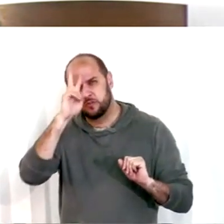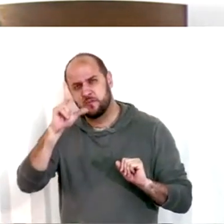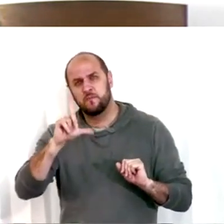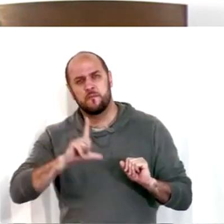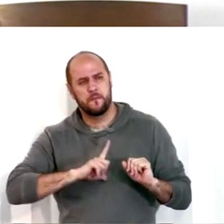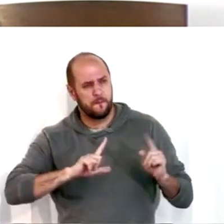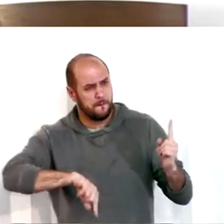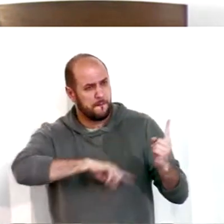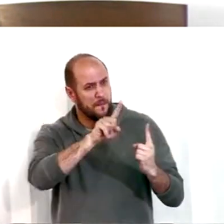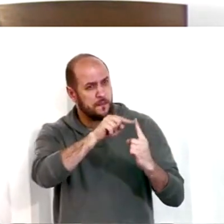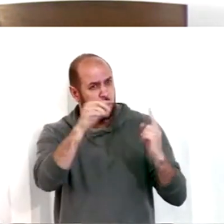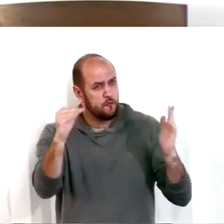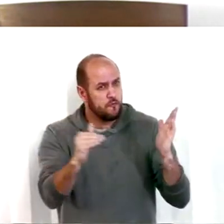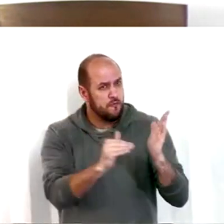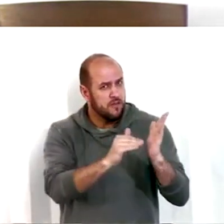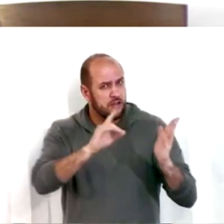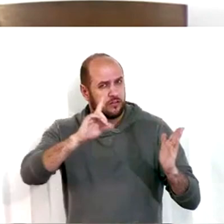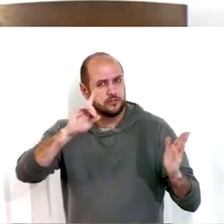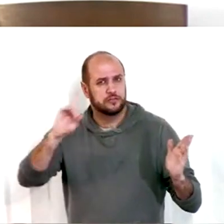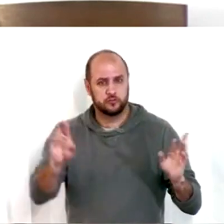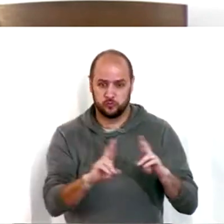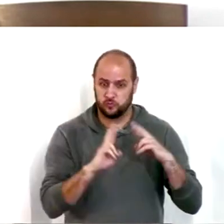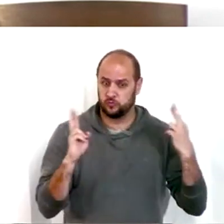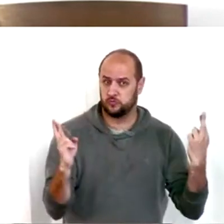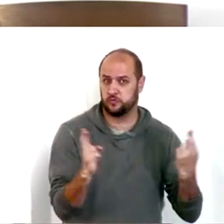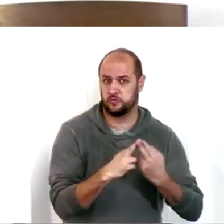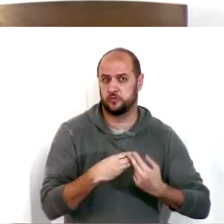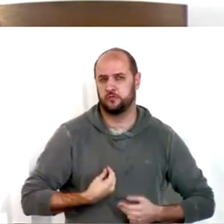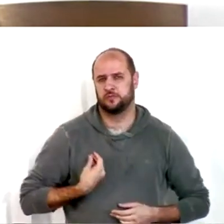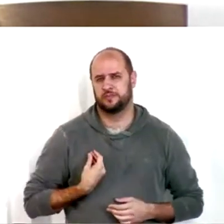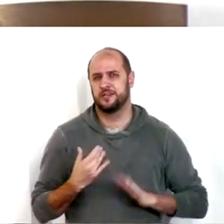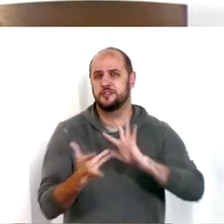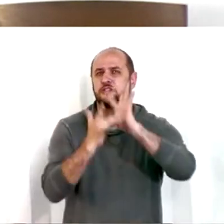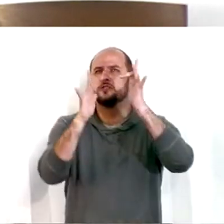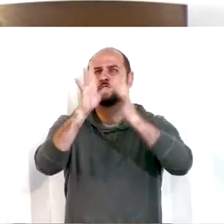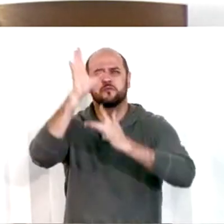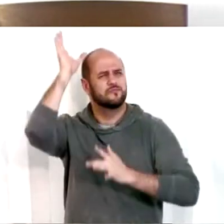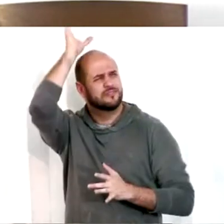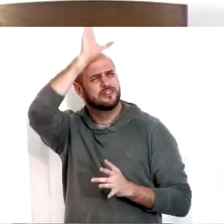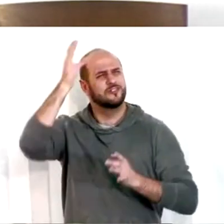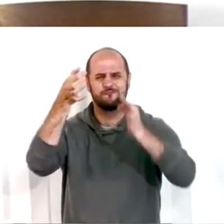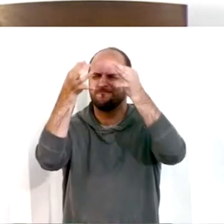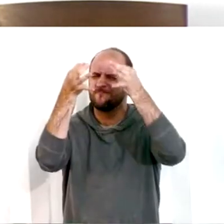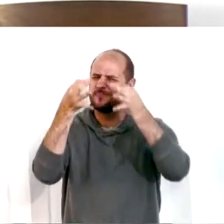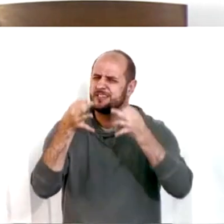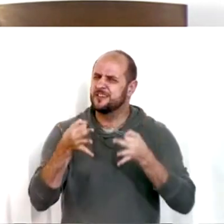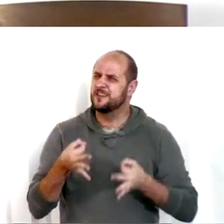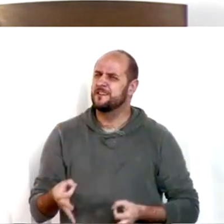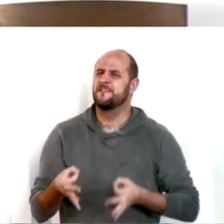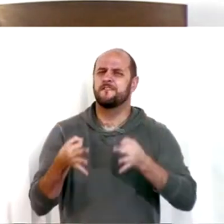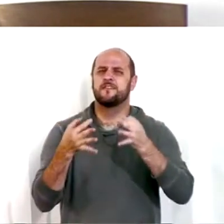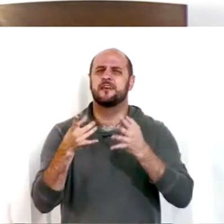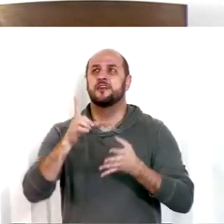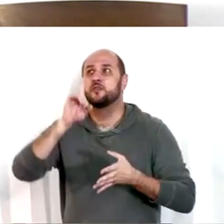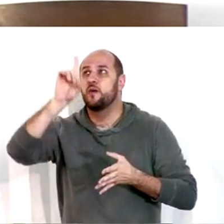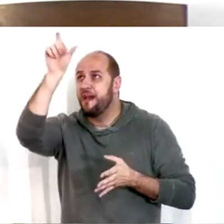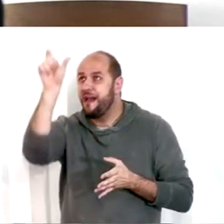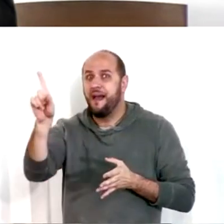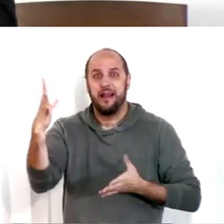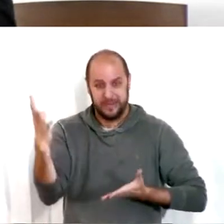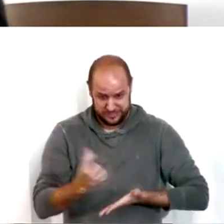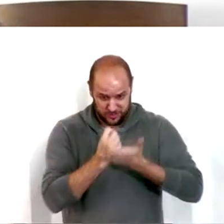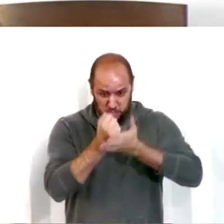propósito final de Deus na vinda do reino, Jesus Cristo, o perfeito mediador. Ele é o nosso